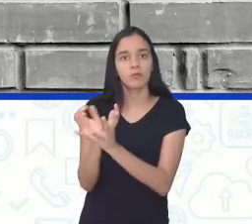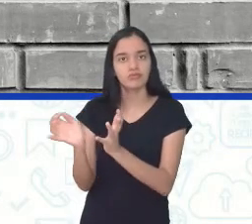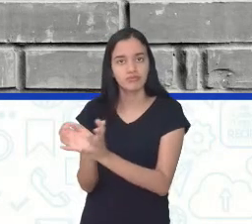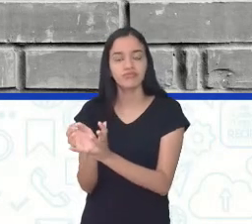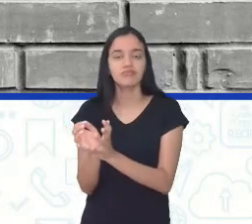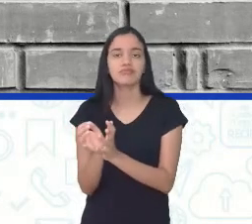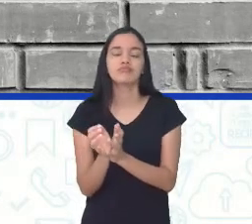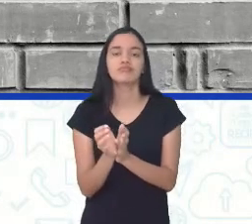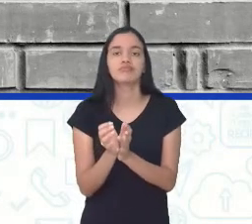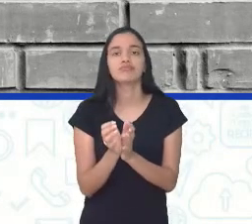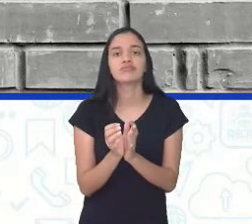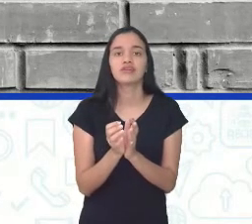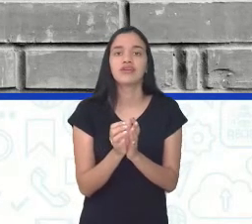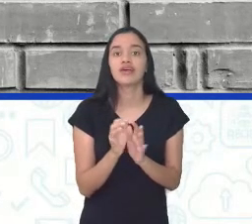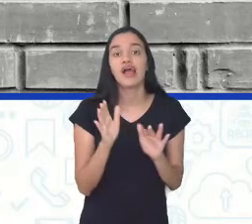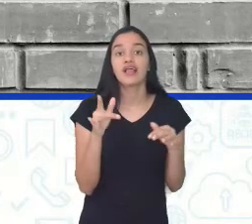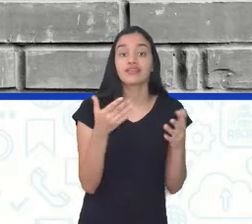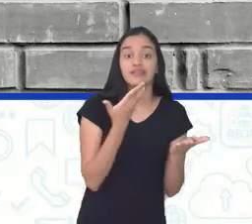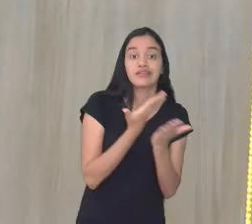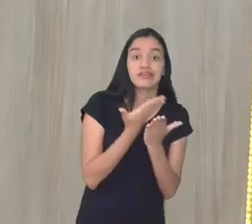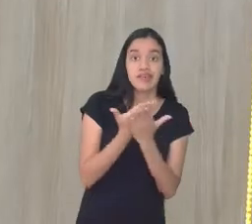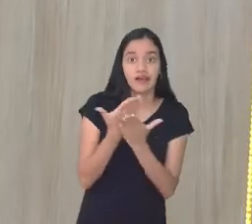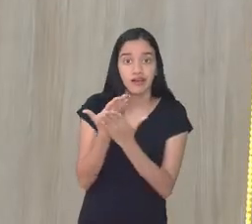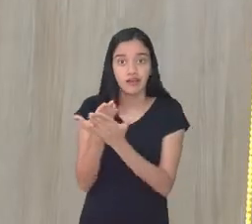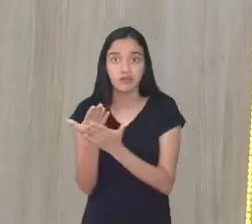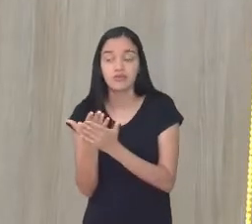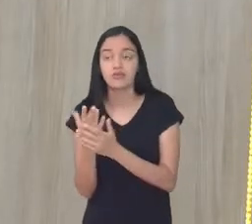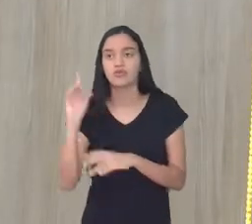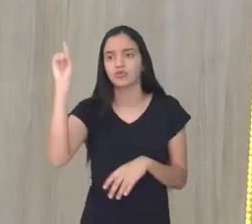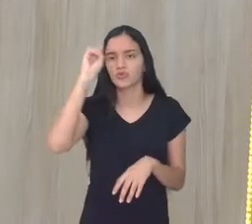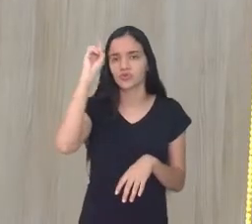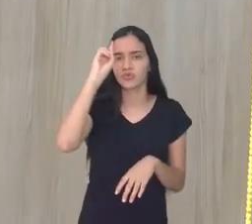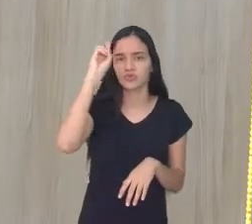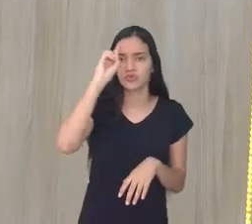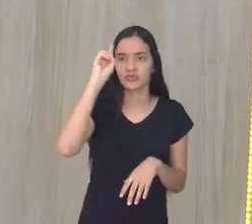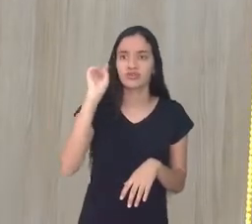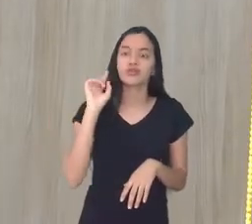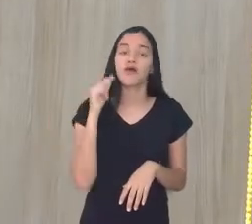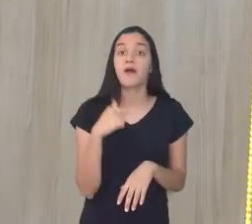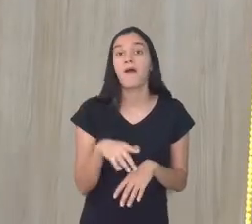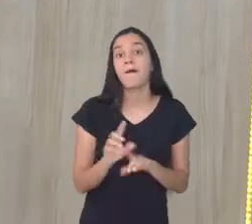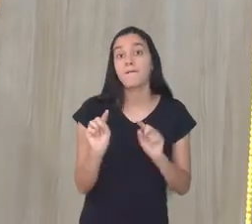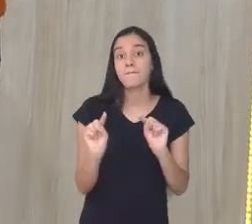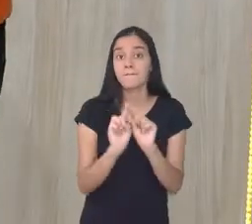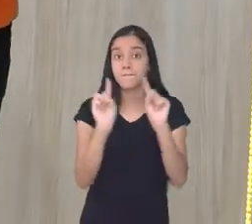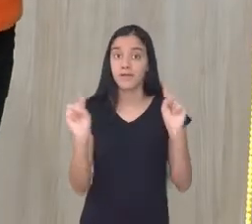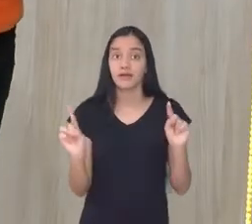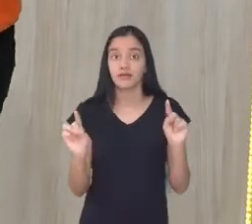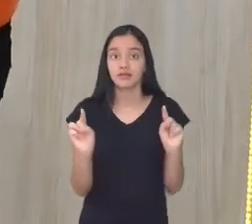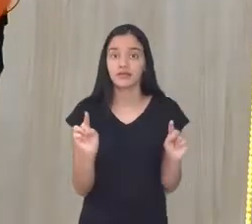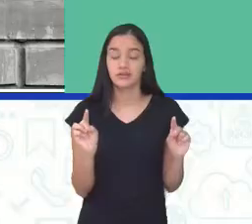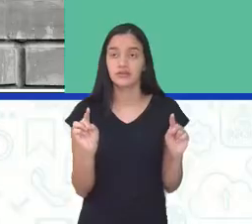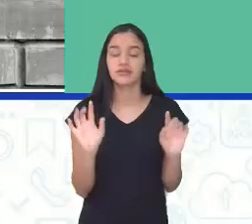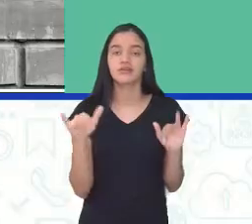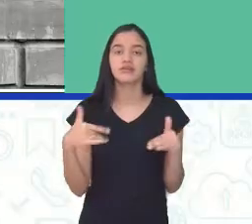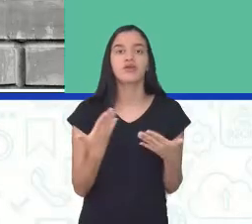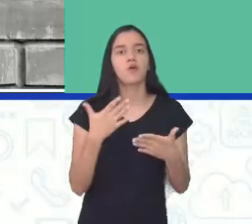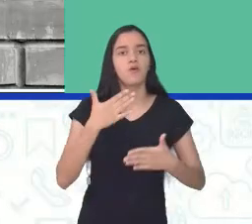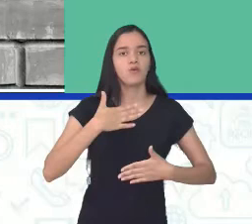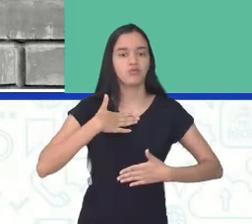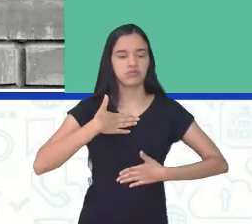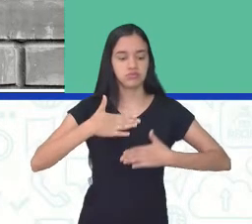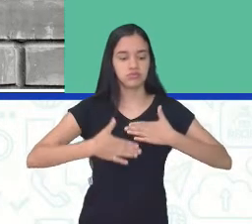né, de aulas no decorrer dos dias que estão para chegar. Mas os órgãos